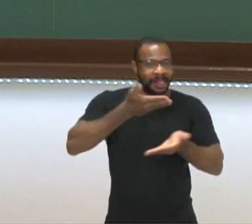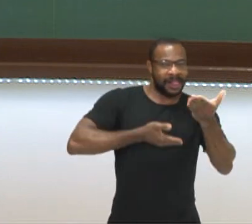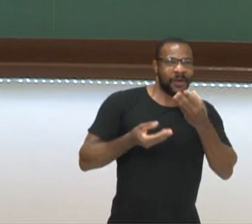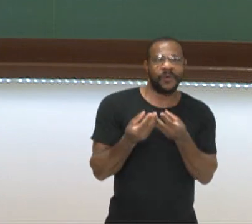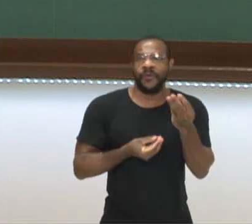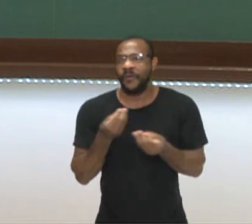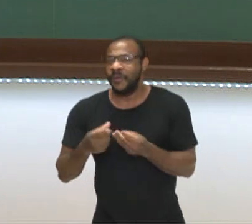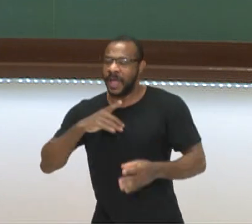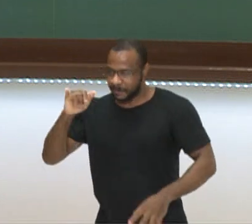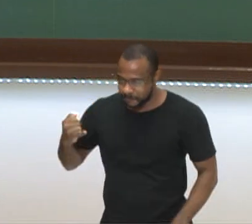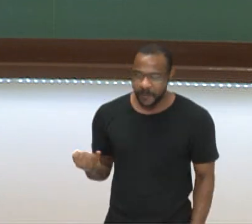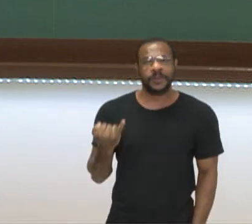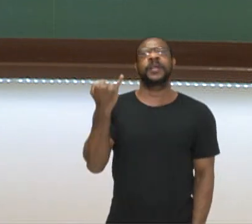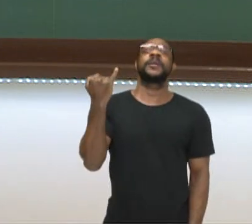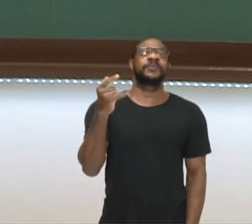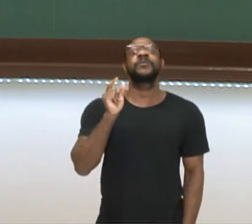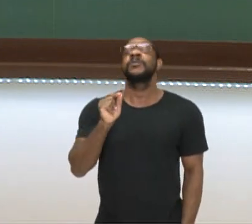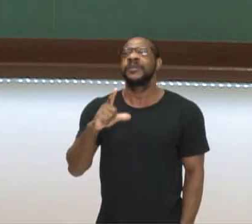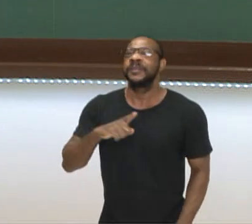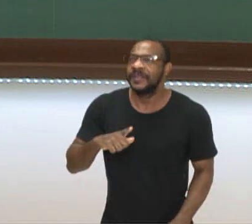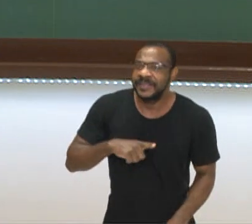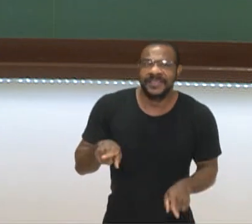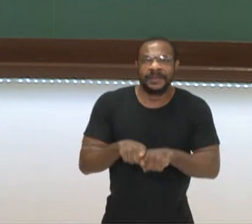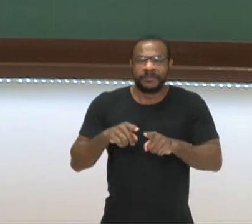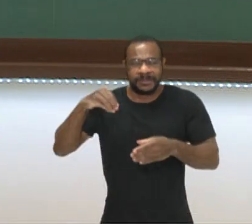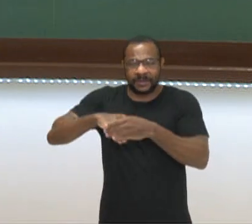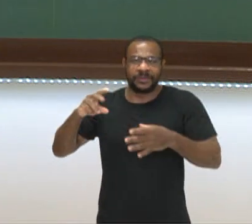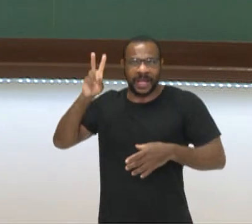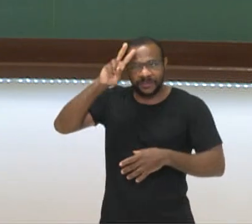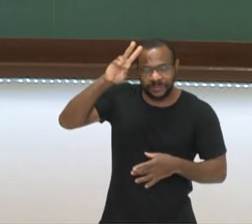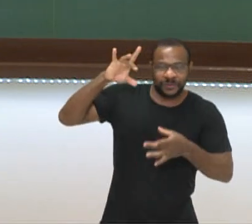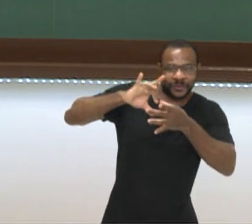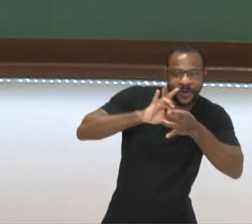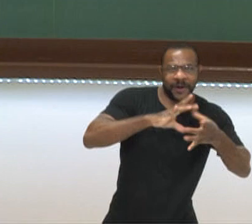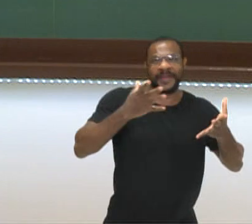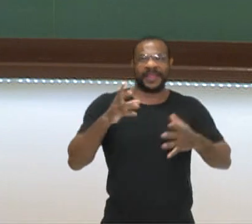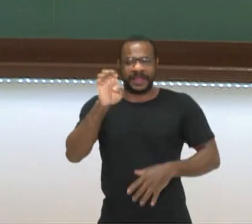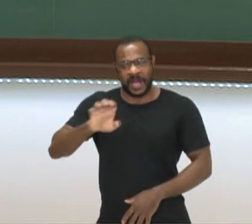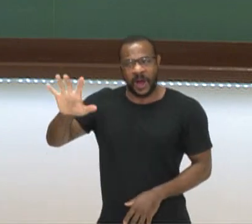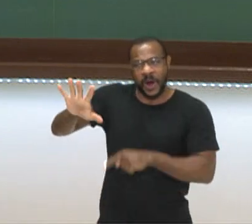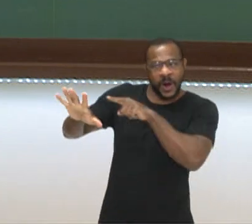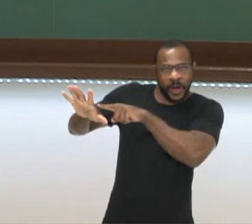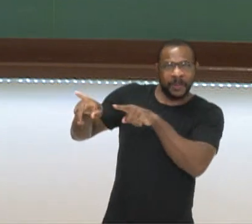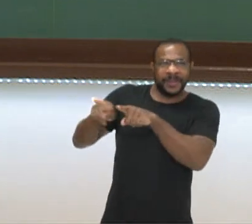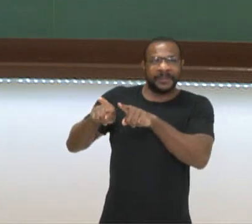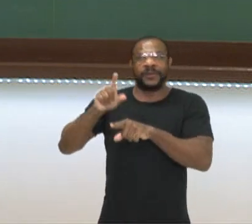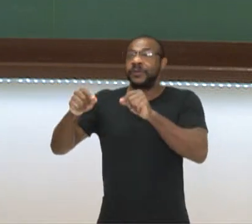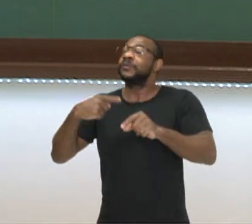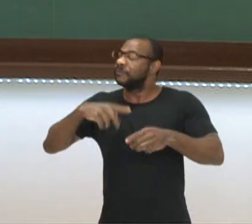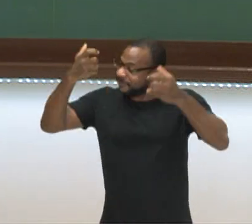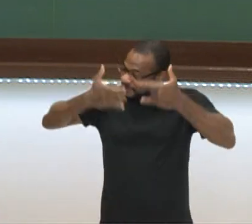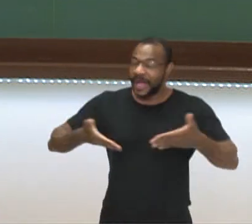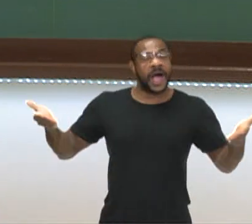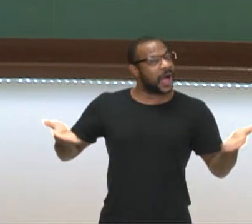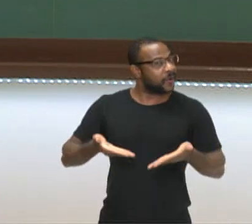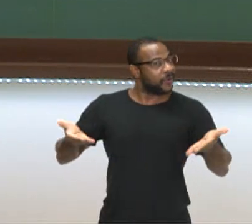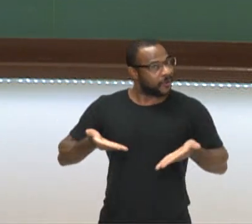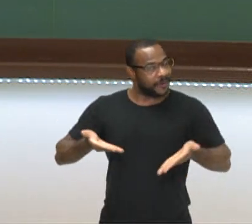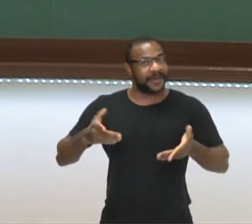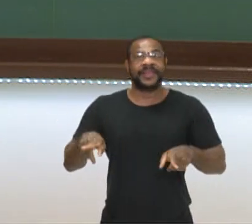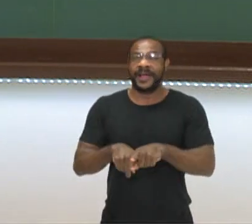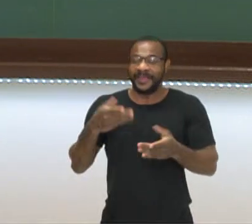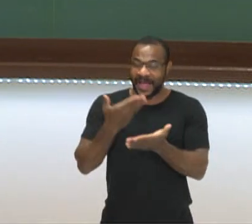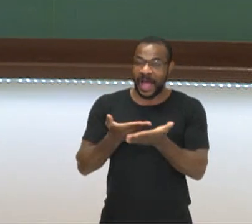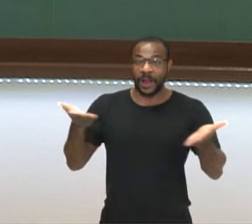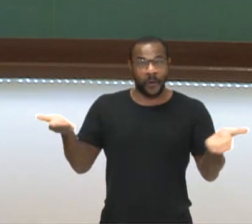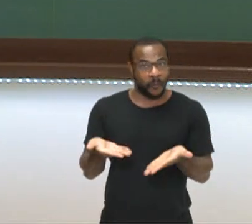vão ser importantes tanto para um contexto europeu, que é o que nós vamos ver agora